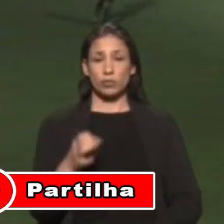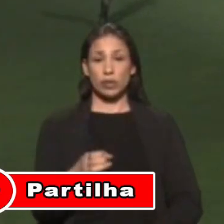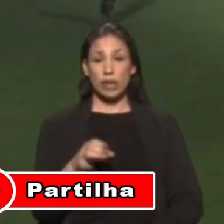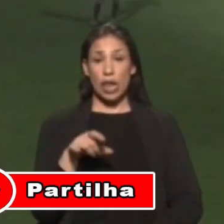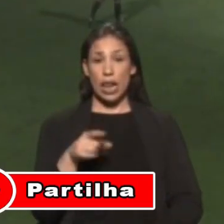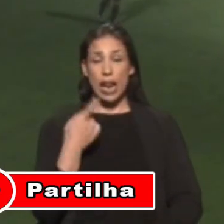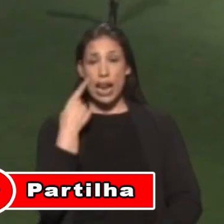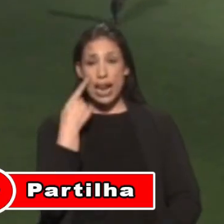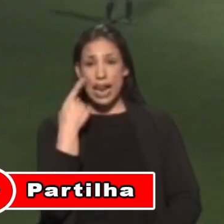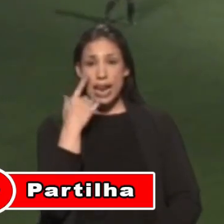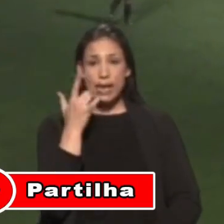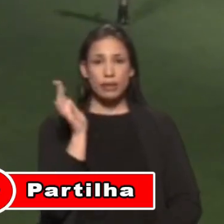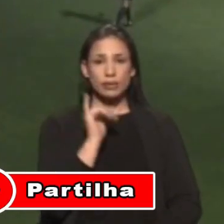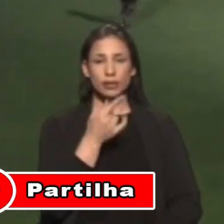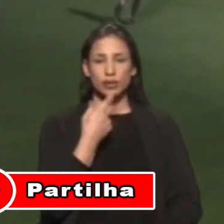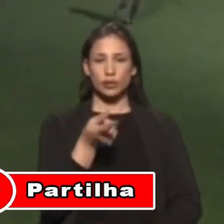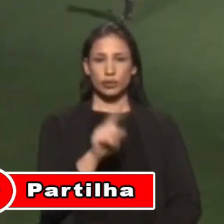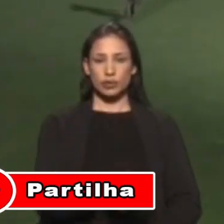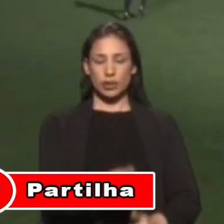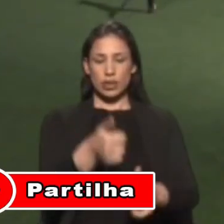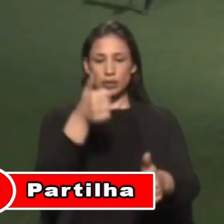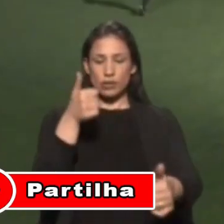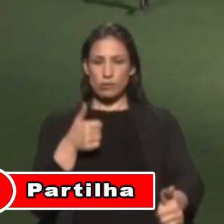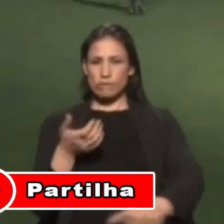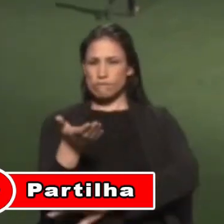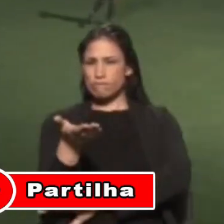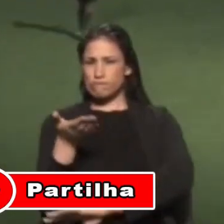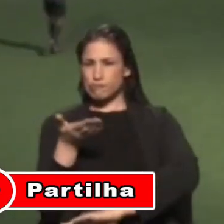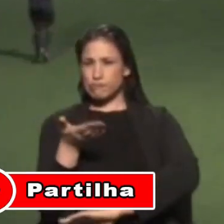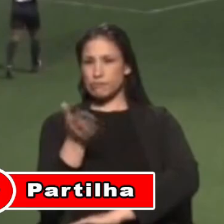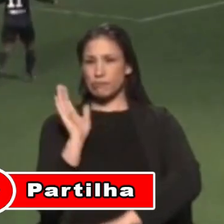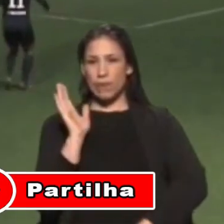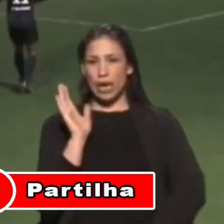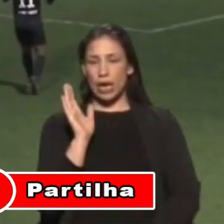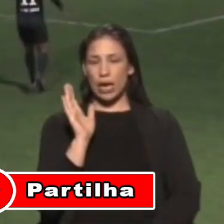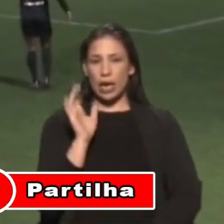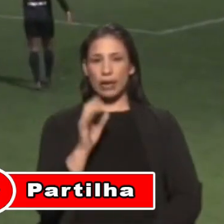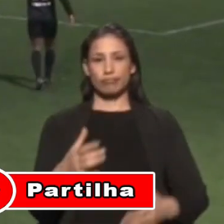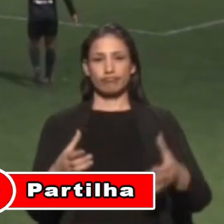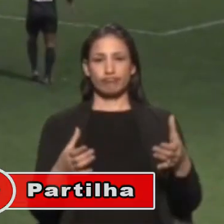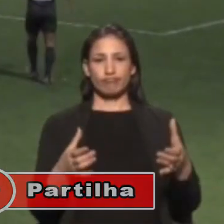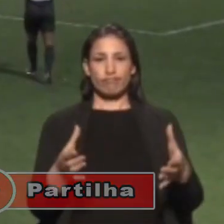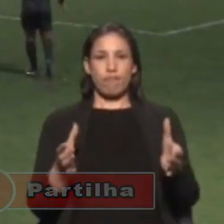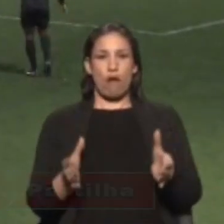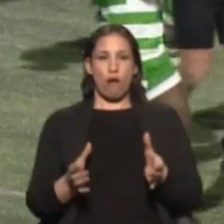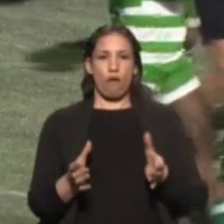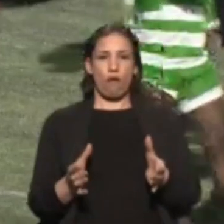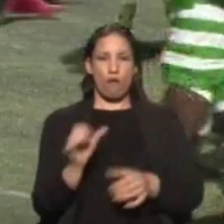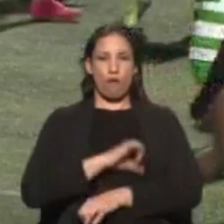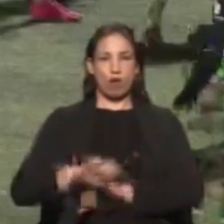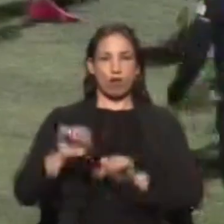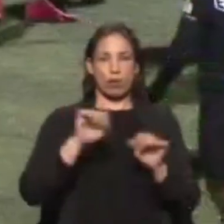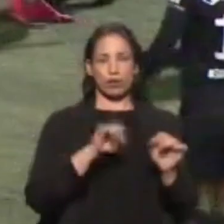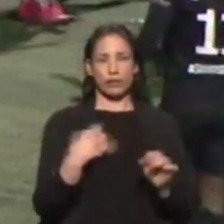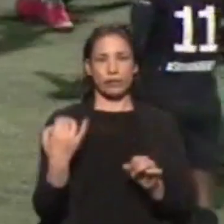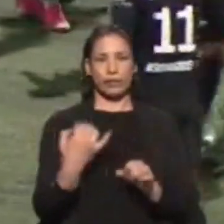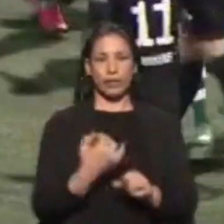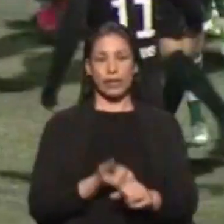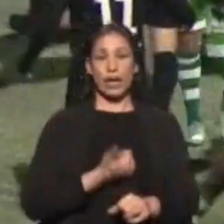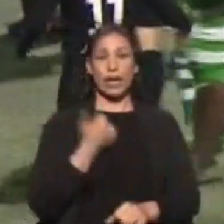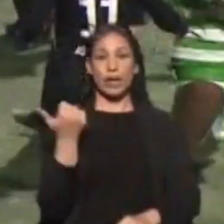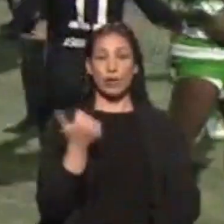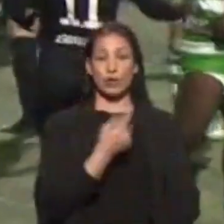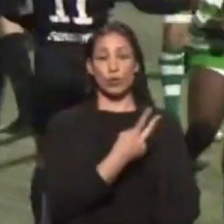com mais uma tentativa. E de longe, São Pedro, mas à figura do guardião do Sporting Ideal. No final, vitória